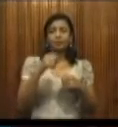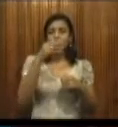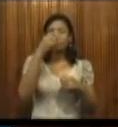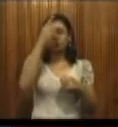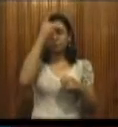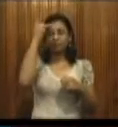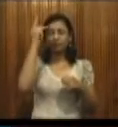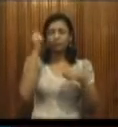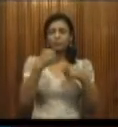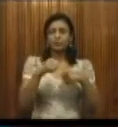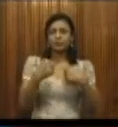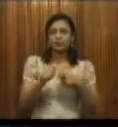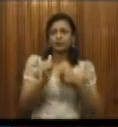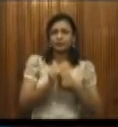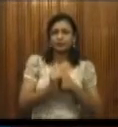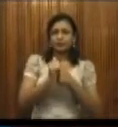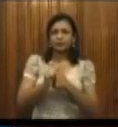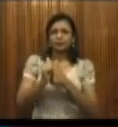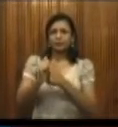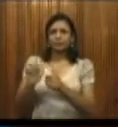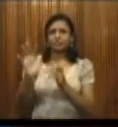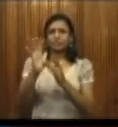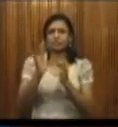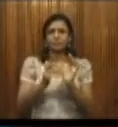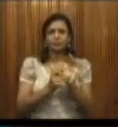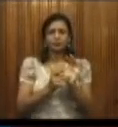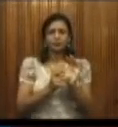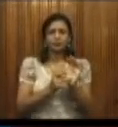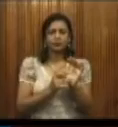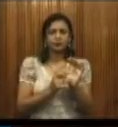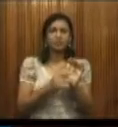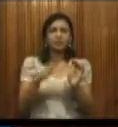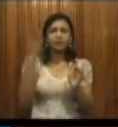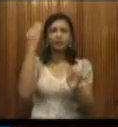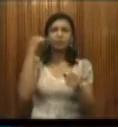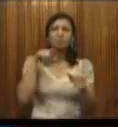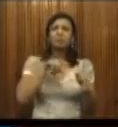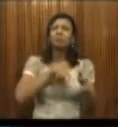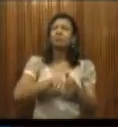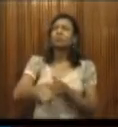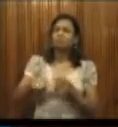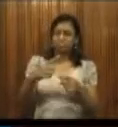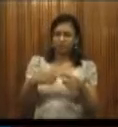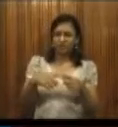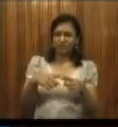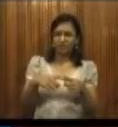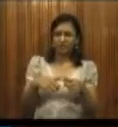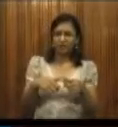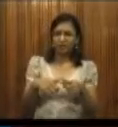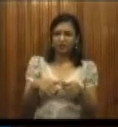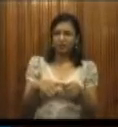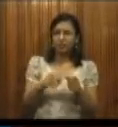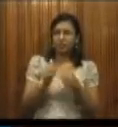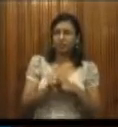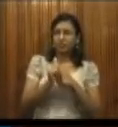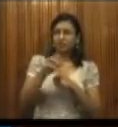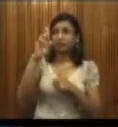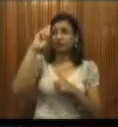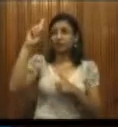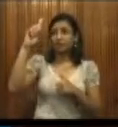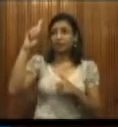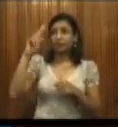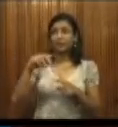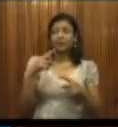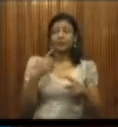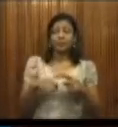Cristo. Meu querido, você sabe por que eu sigo o Senhor? Não é porque eu tenho forças em mim, não. É porque o Senhor